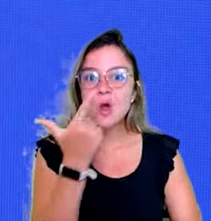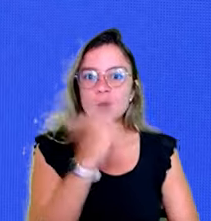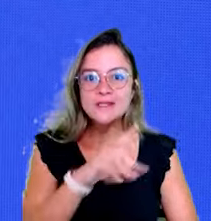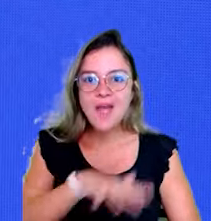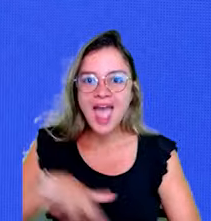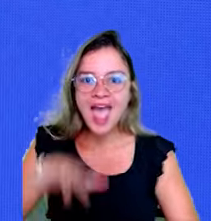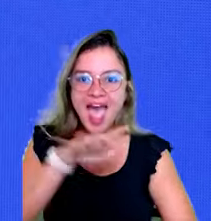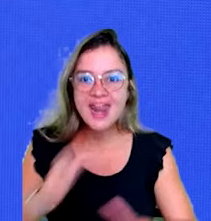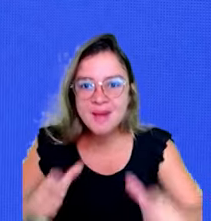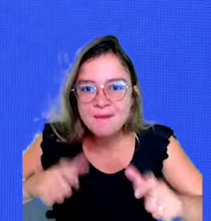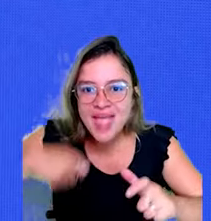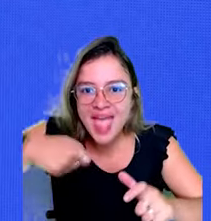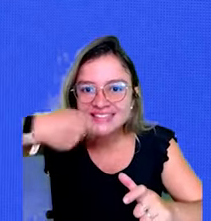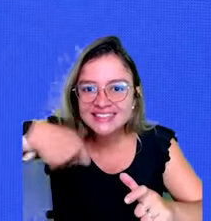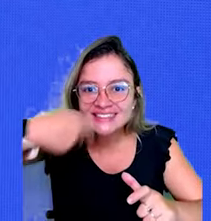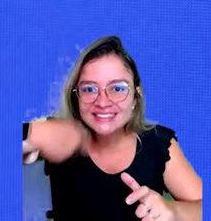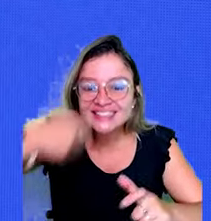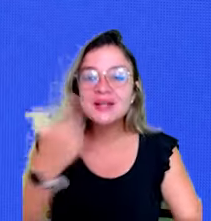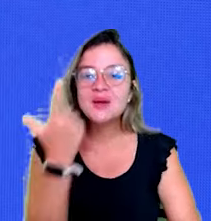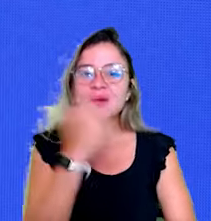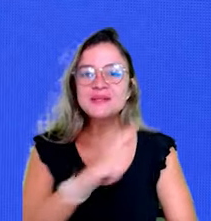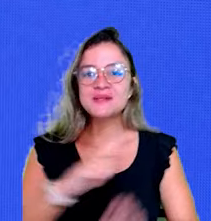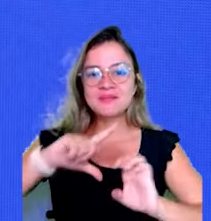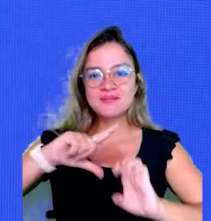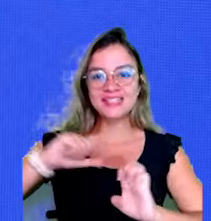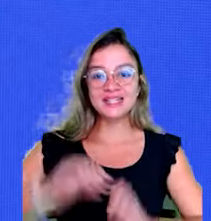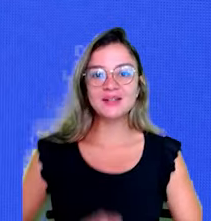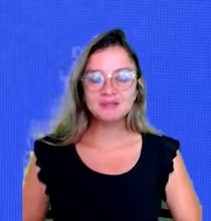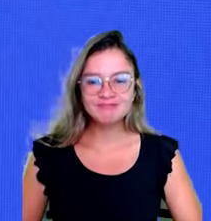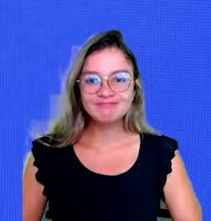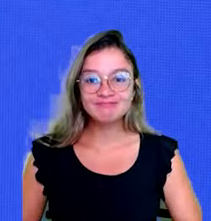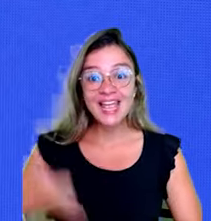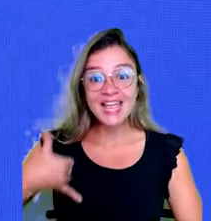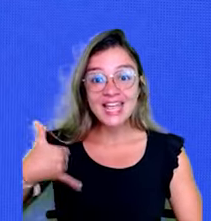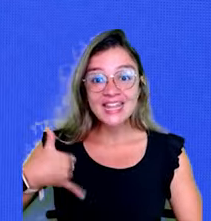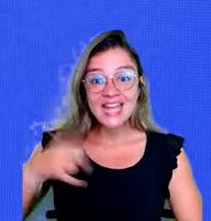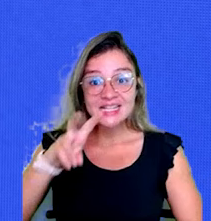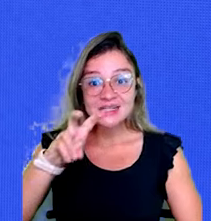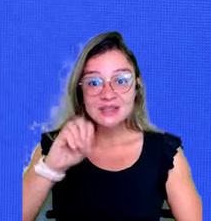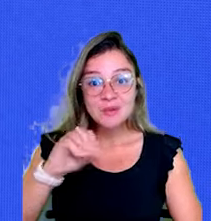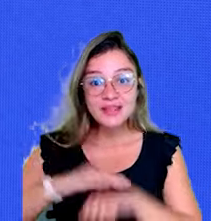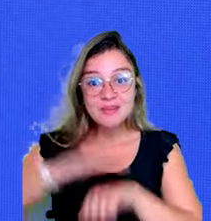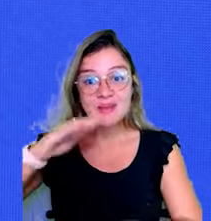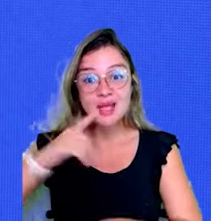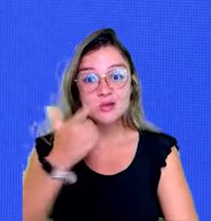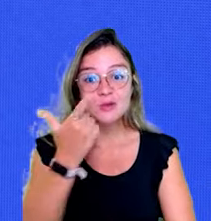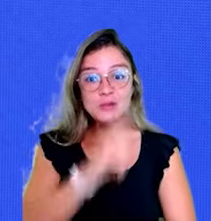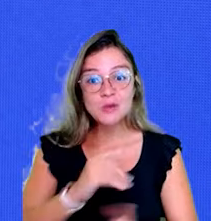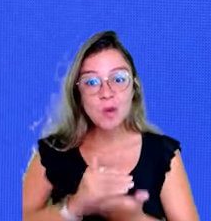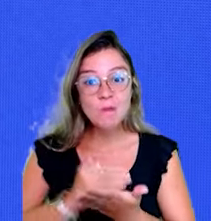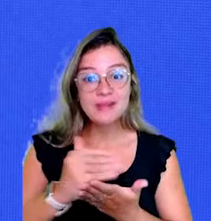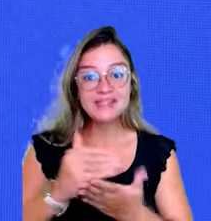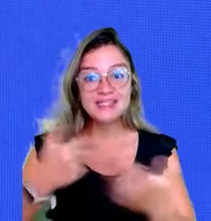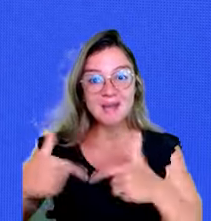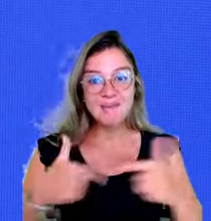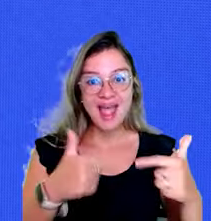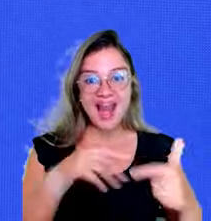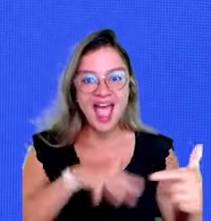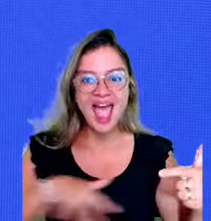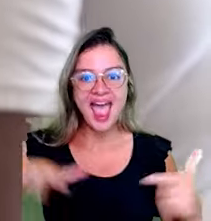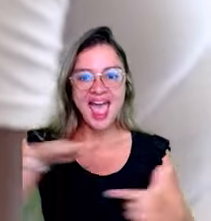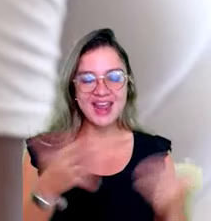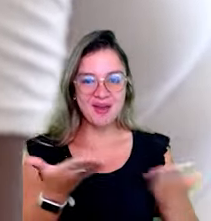empreender. Decidiu iniciar seu negócio após os 50 anos e hoje ela vai contar pra gente um pouco dessa história. Vamos